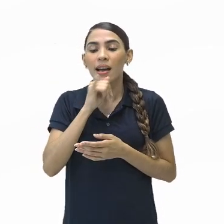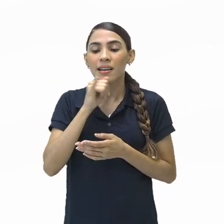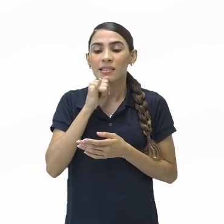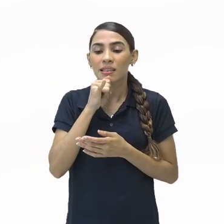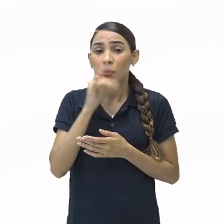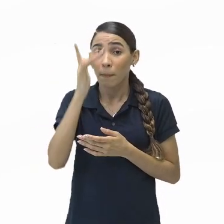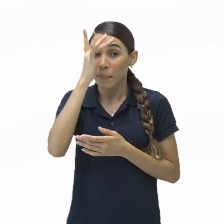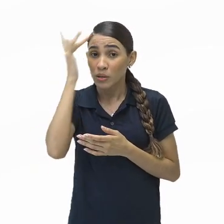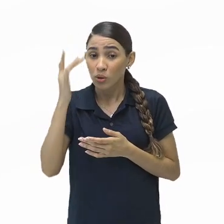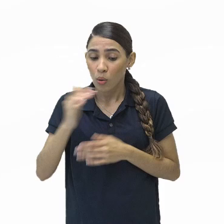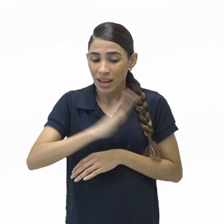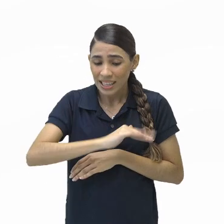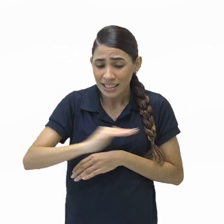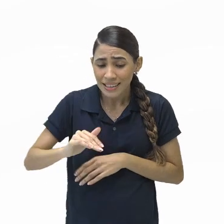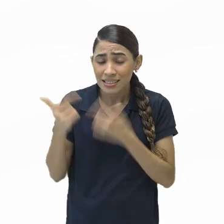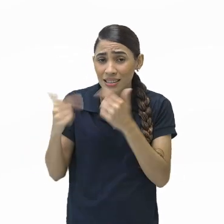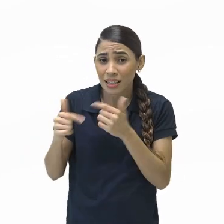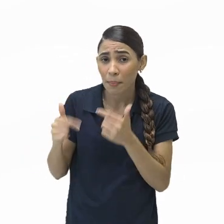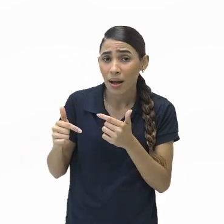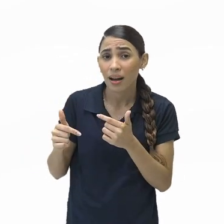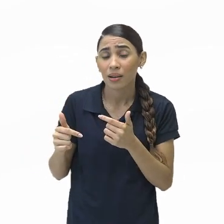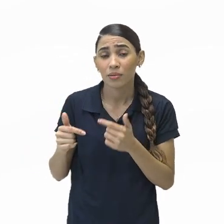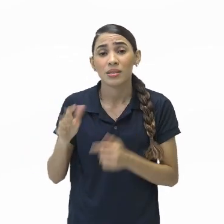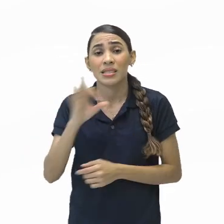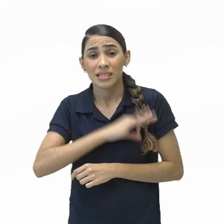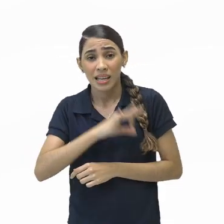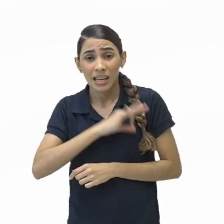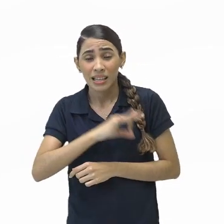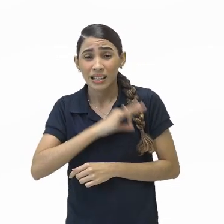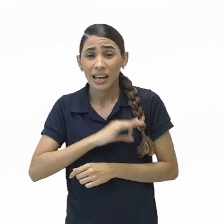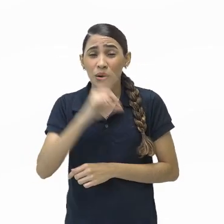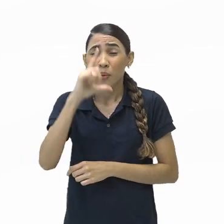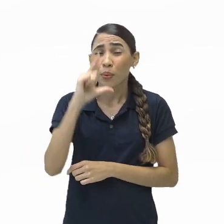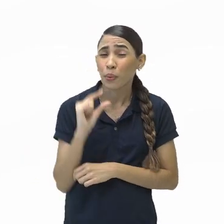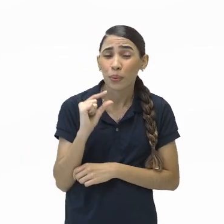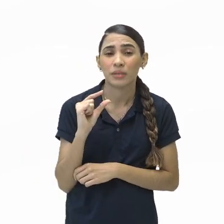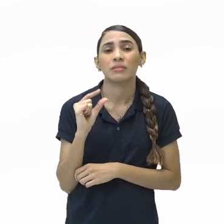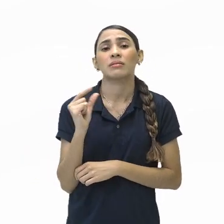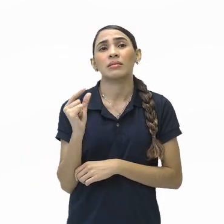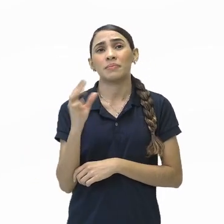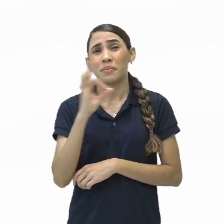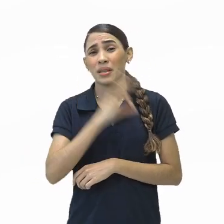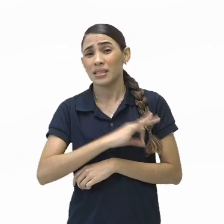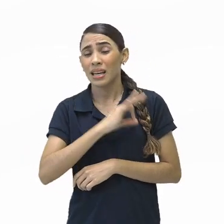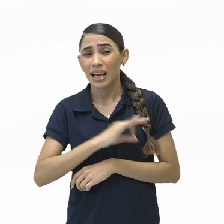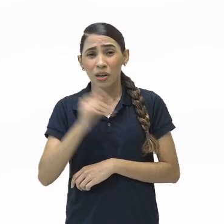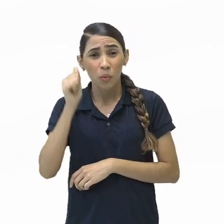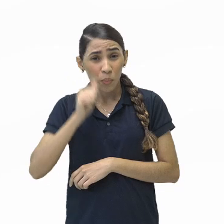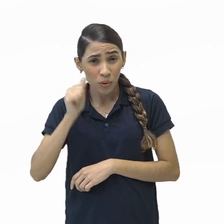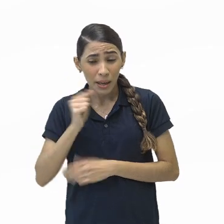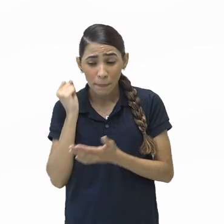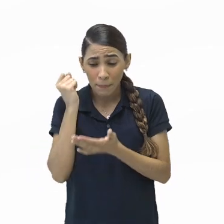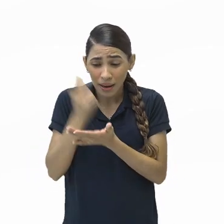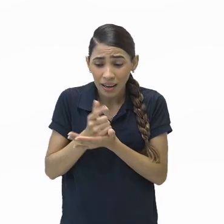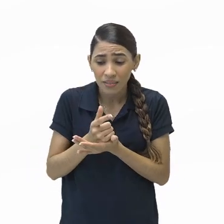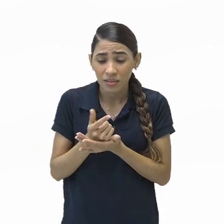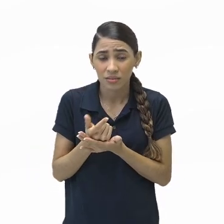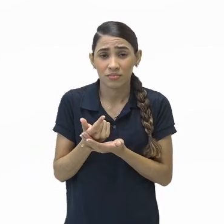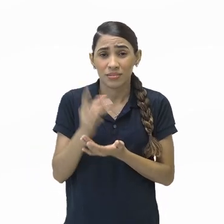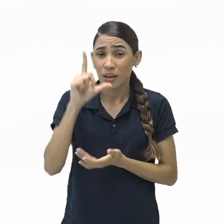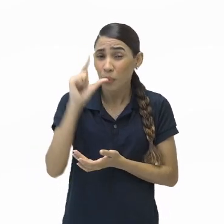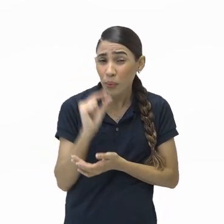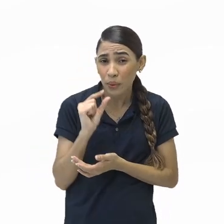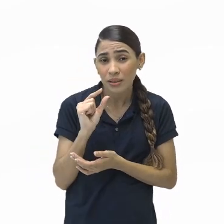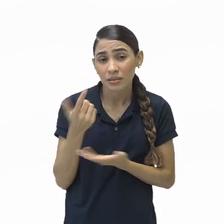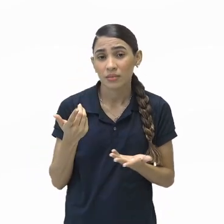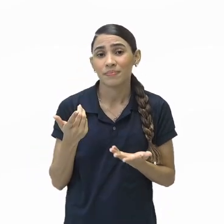infantil, né? Você tem salários inferiores, salários de mulheres, né? Recebiam salários